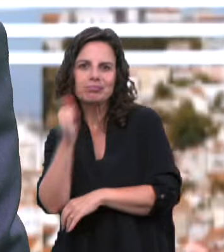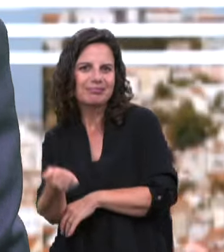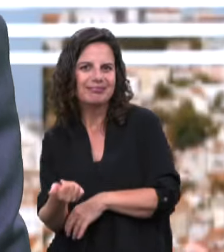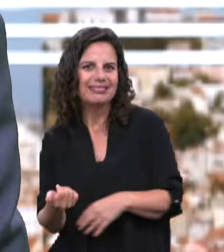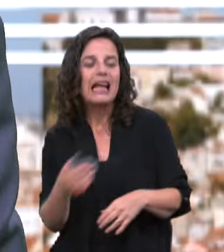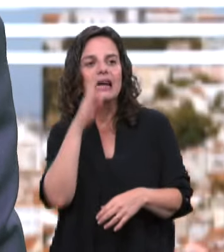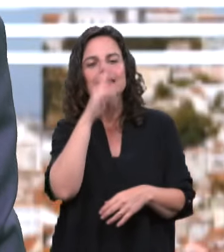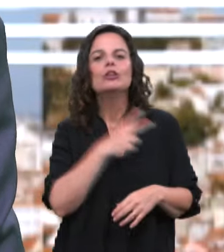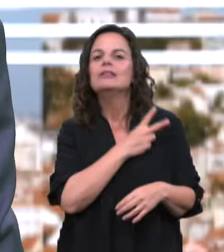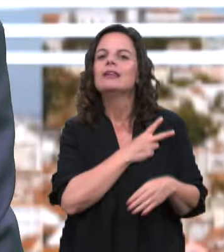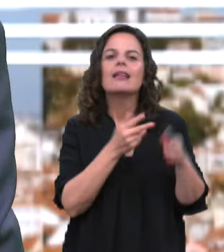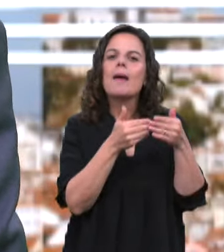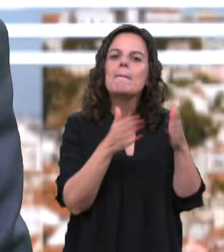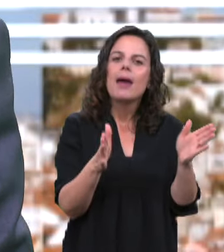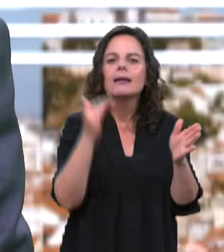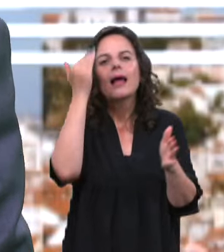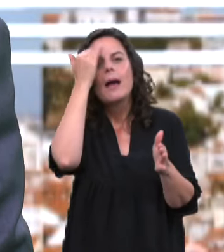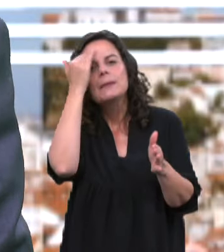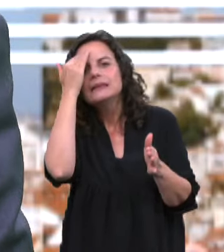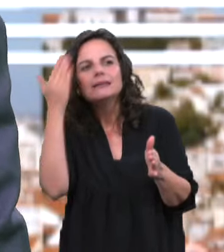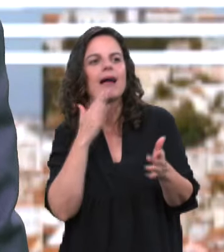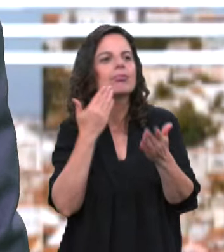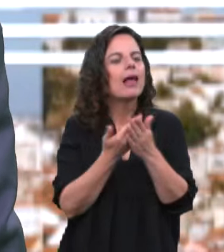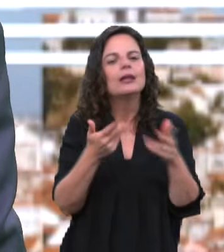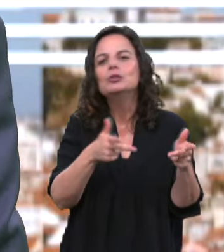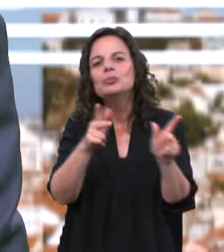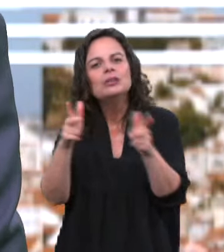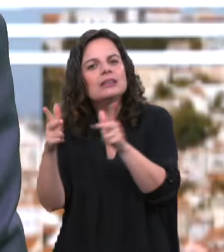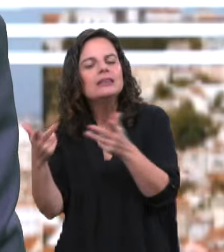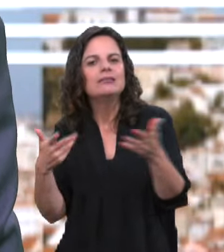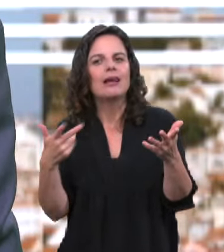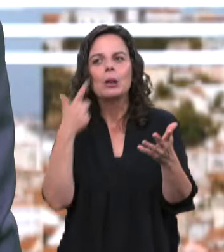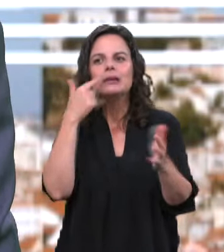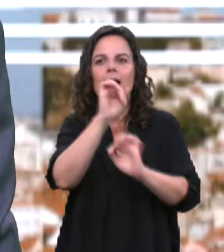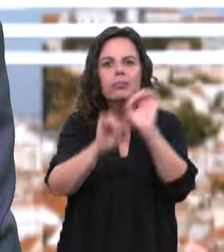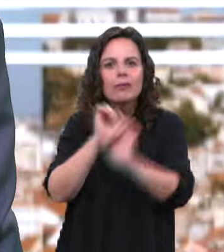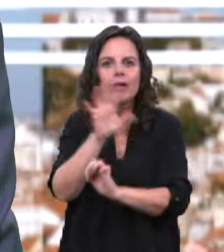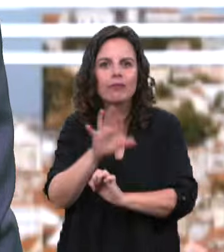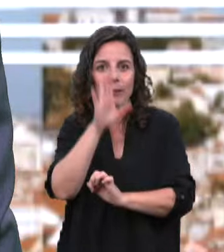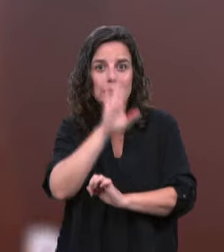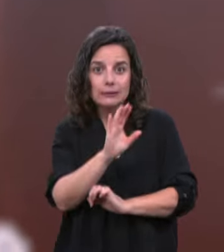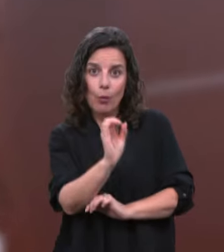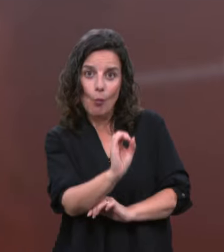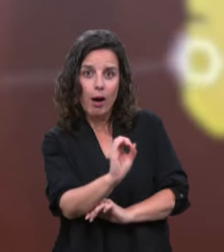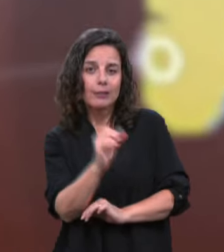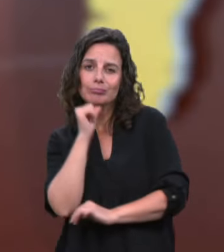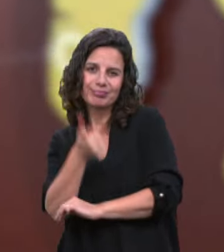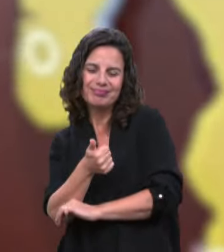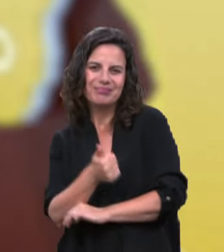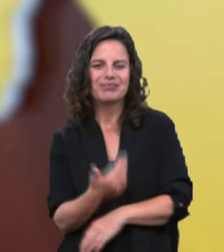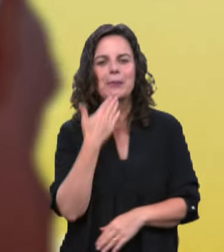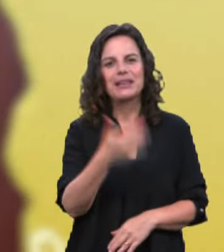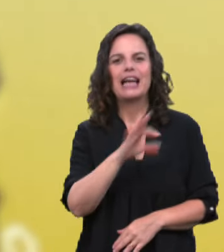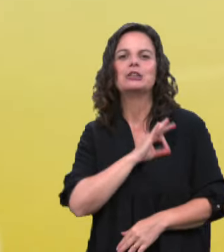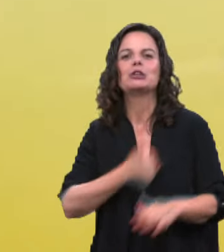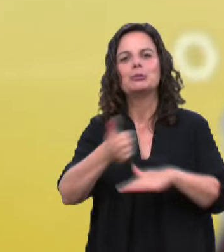tivesse esta capacidade de disponibilizar conhecimento desta forma. Obrigada, Sr.